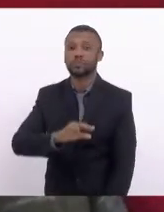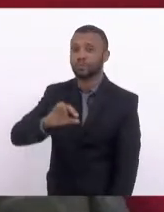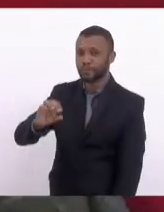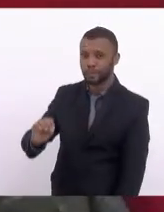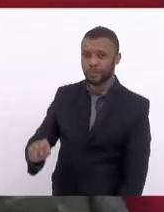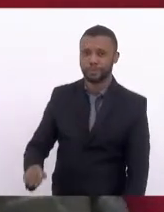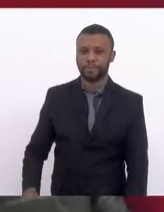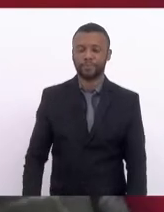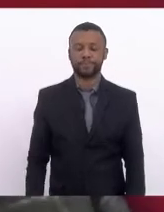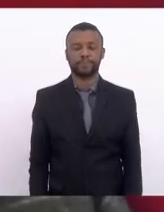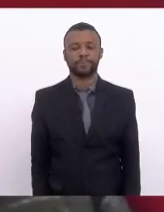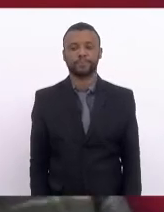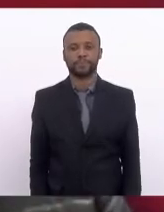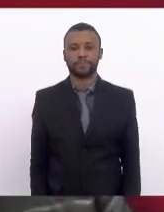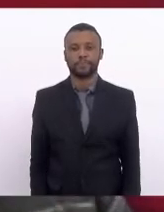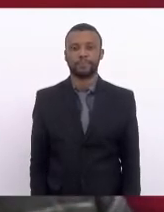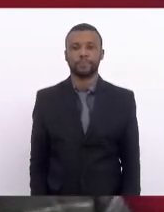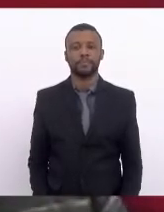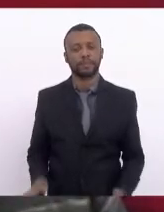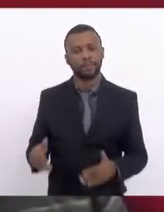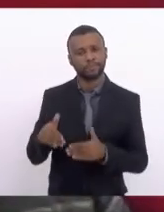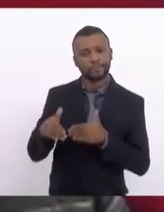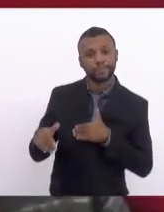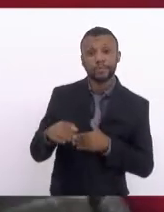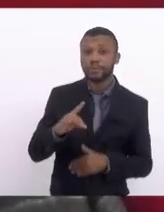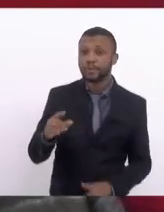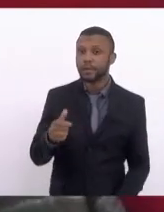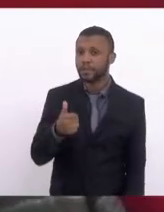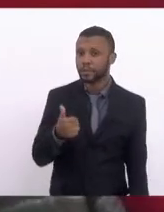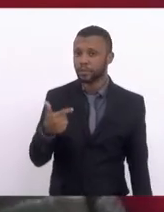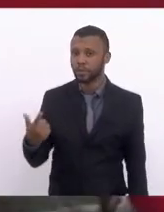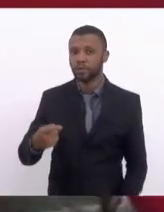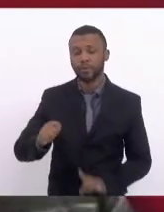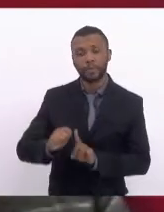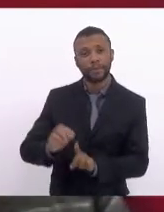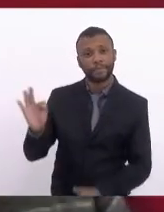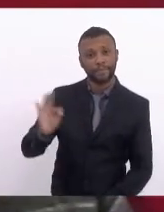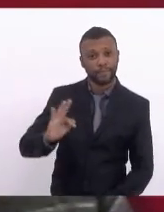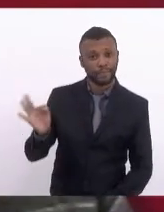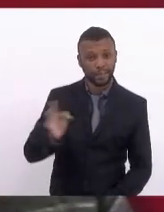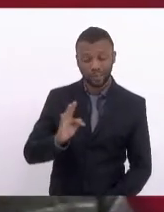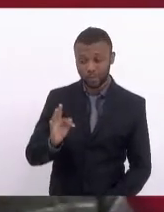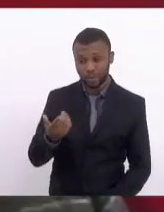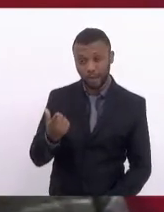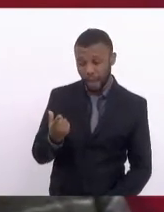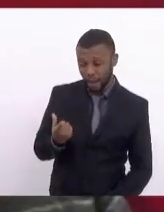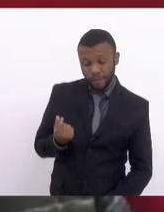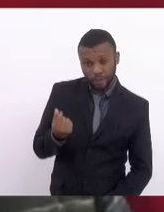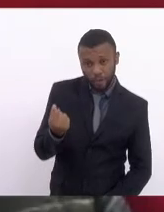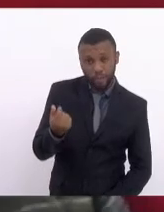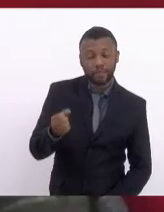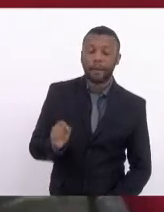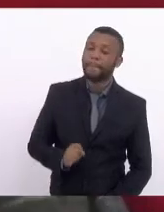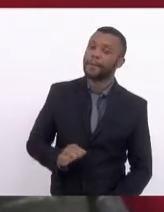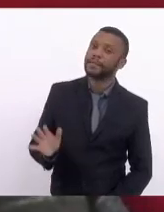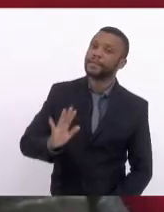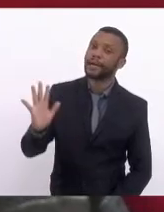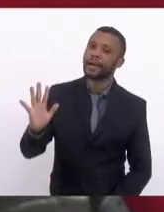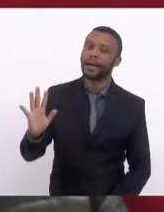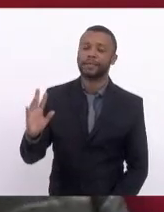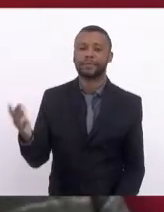Janeiro. A partir de 12 de fevereiro, as tarifas vão ficar mais caras. Nós vamos sair aí